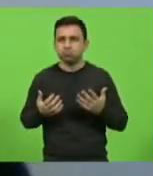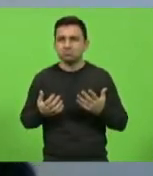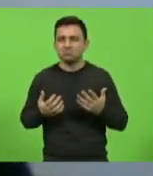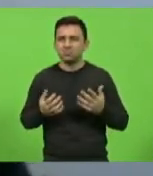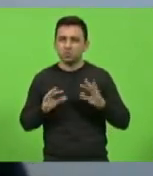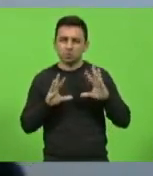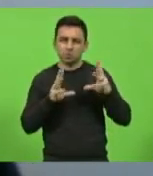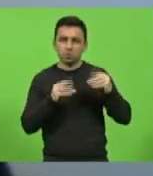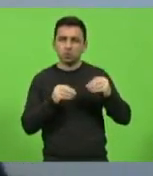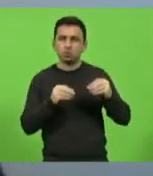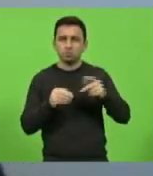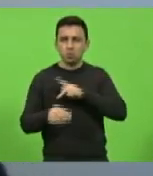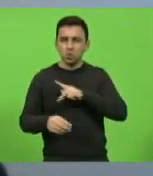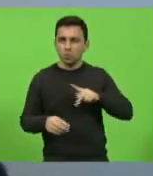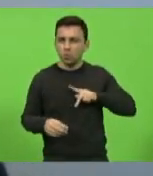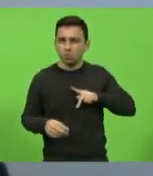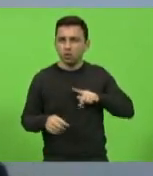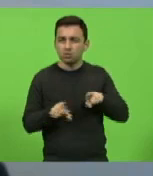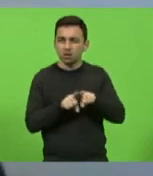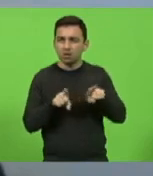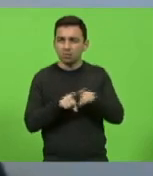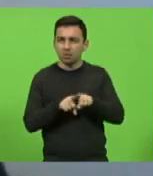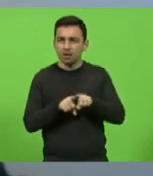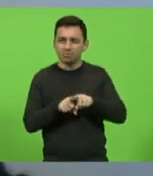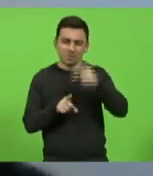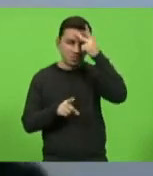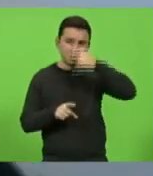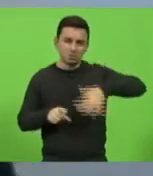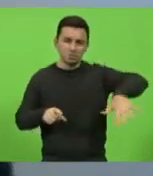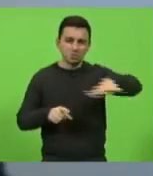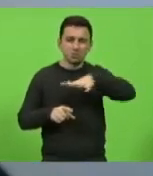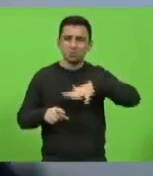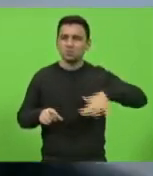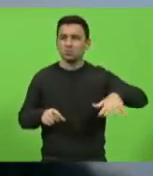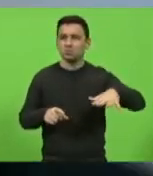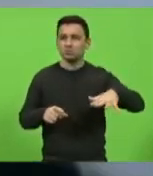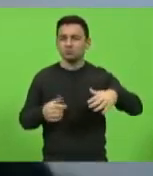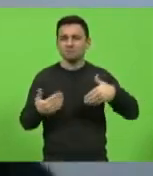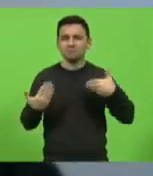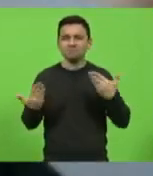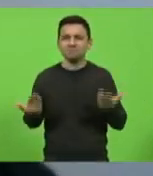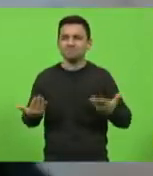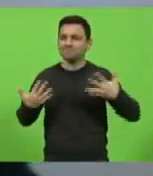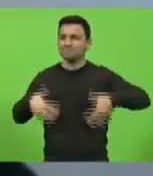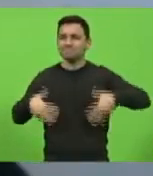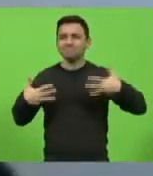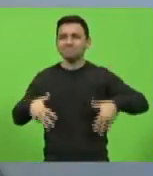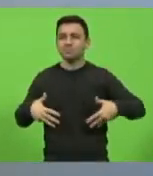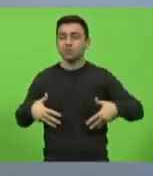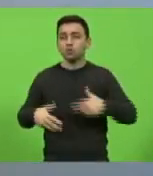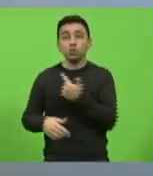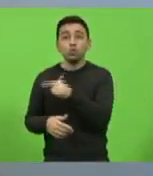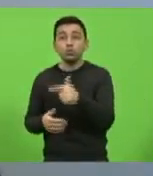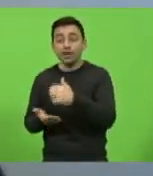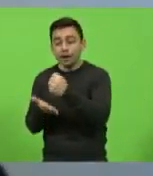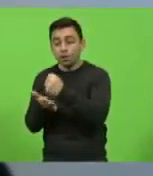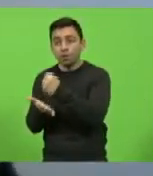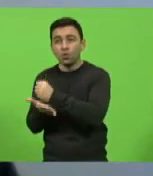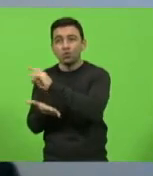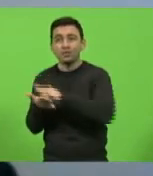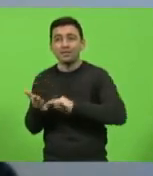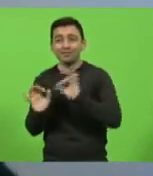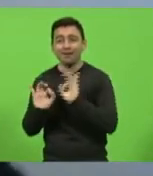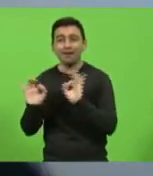foram mortalmente lesados com o ocorrido. Efetivado, sem sequer um contrato, como se a